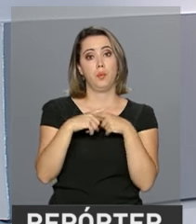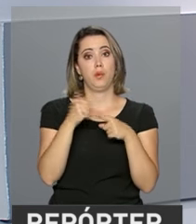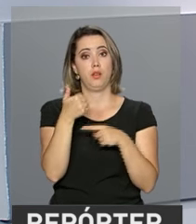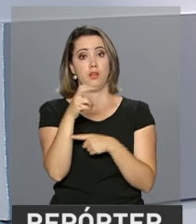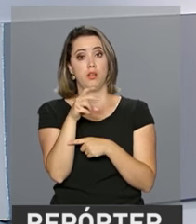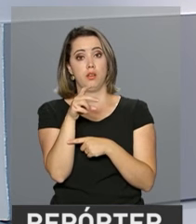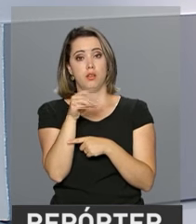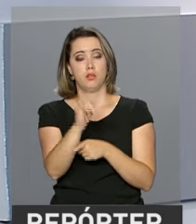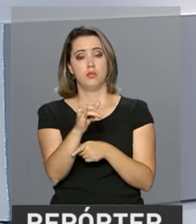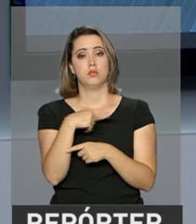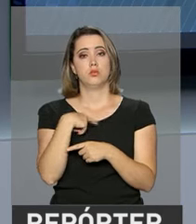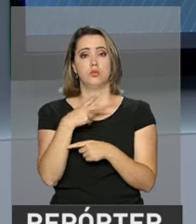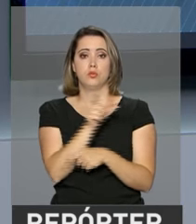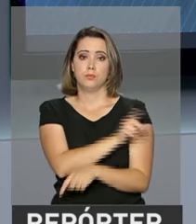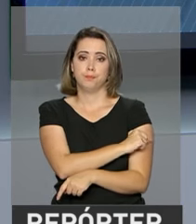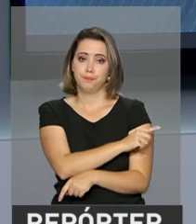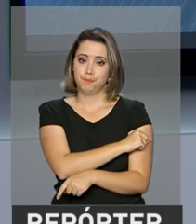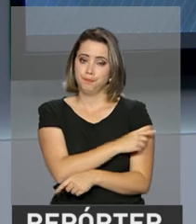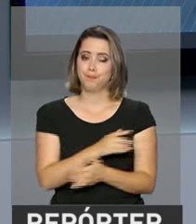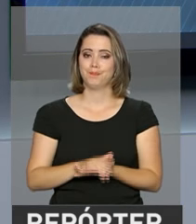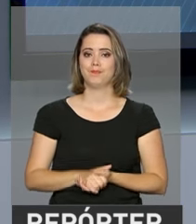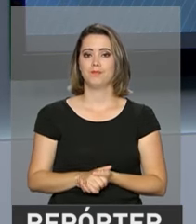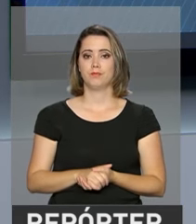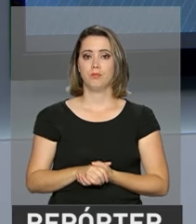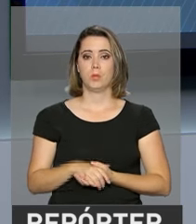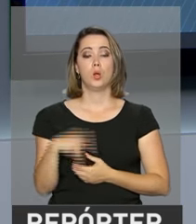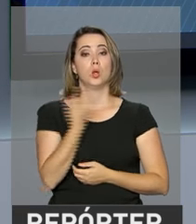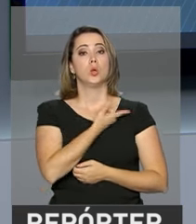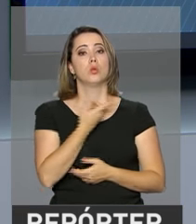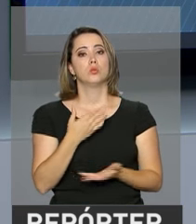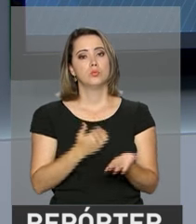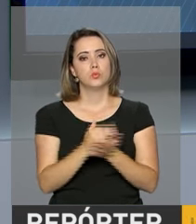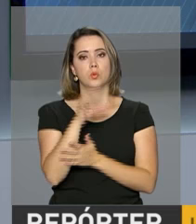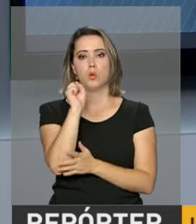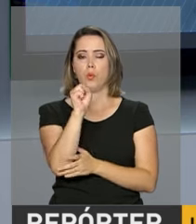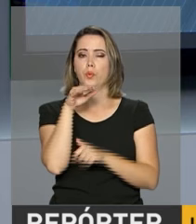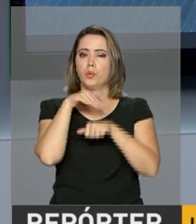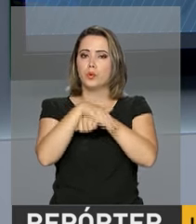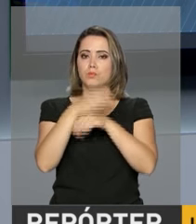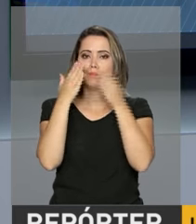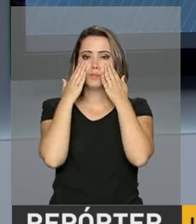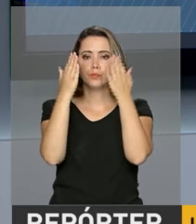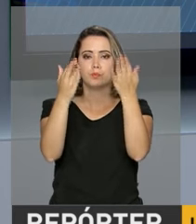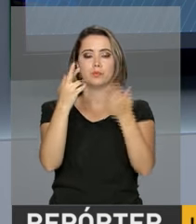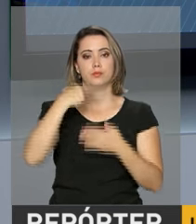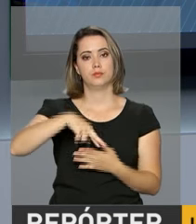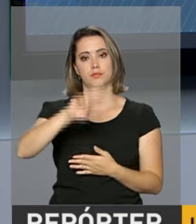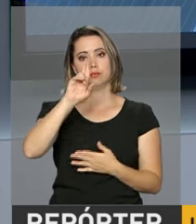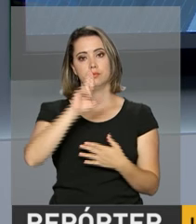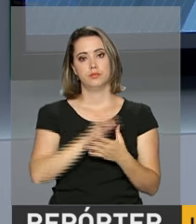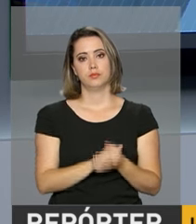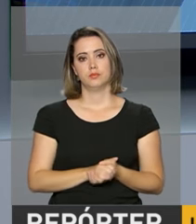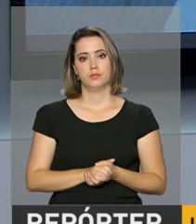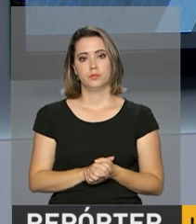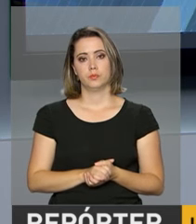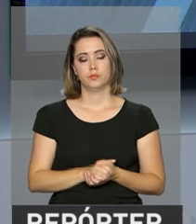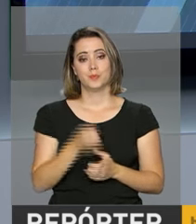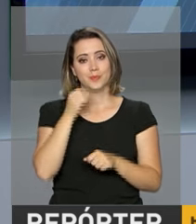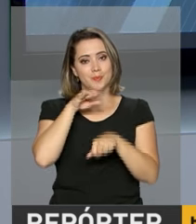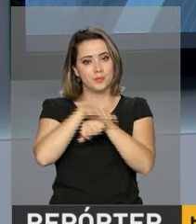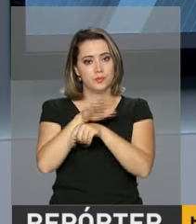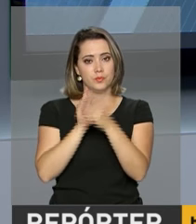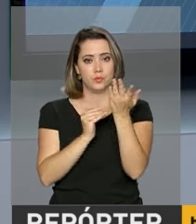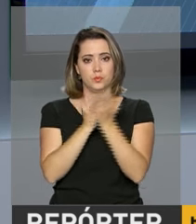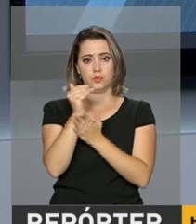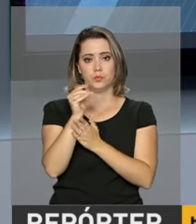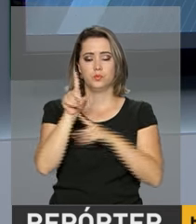para garantir o efeito. Nós ficamos por aqui e voltamos às 8 da noite na próxima edição do Repórter NBR. Uma boa noite